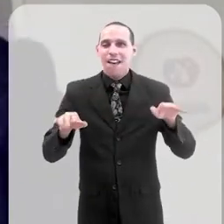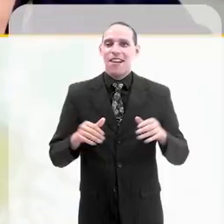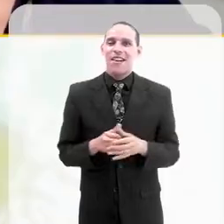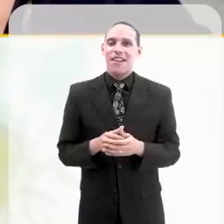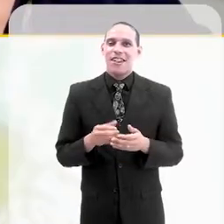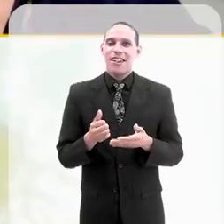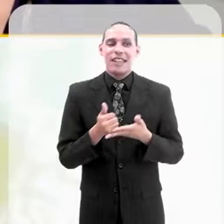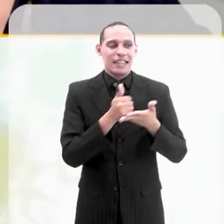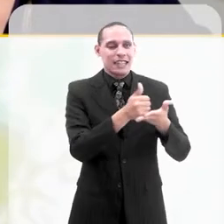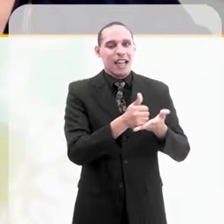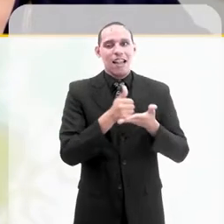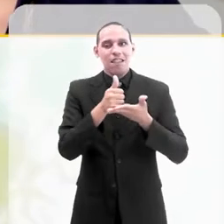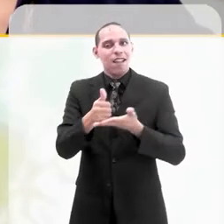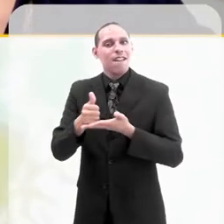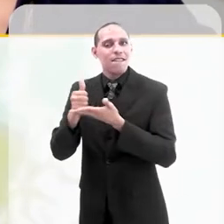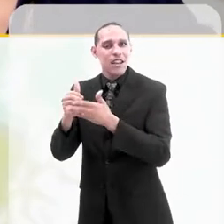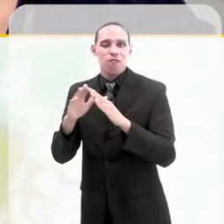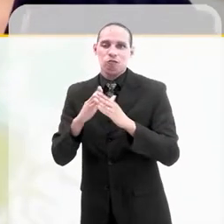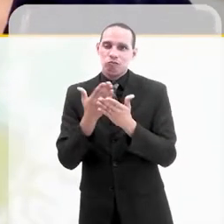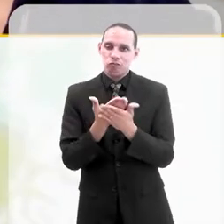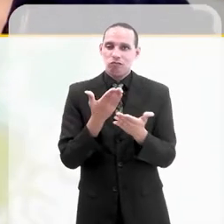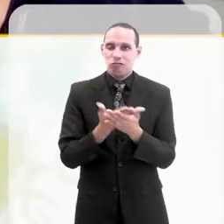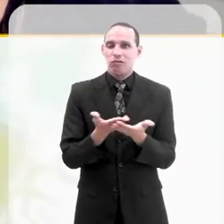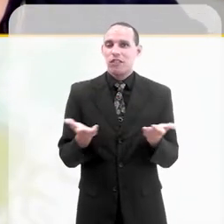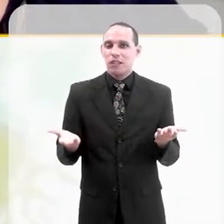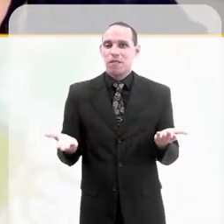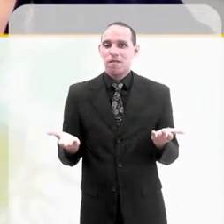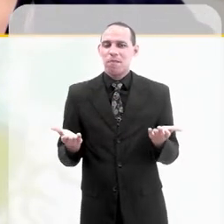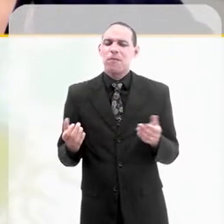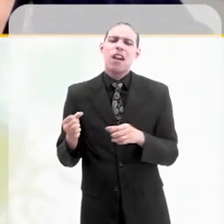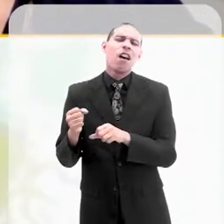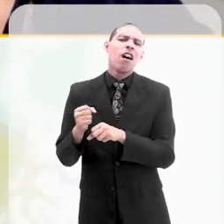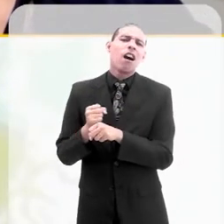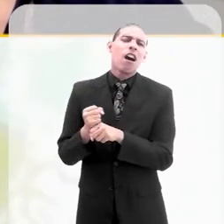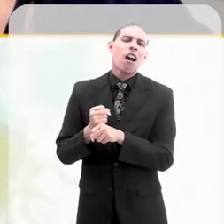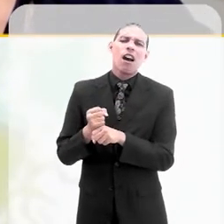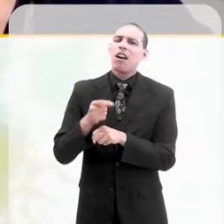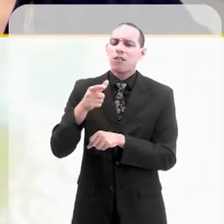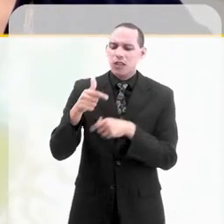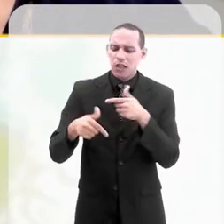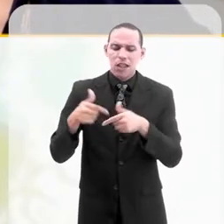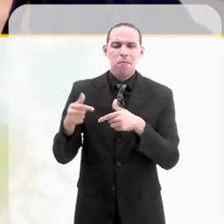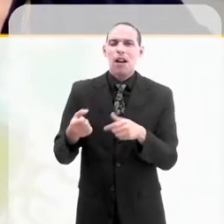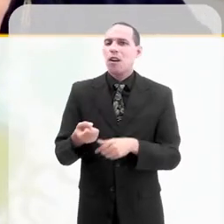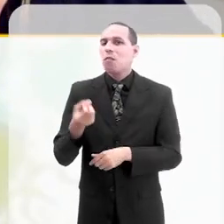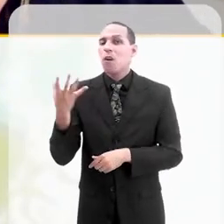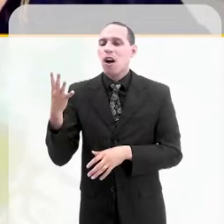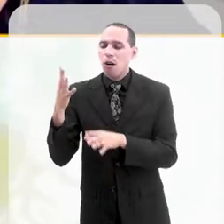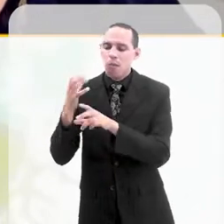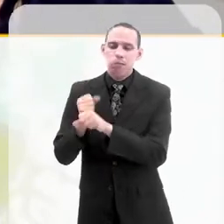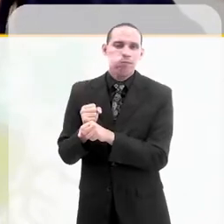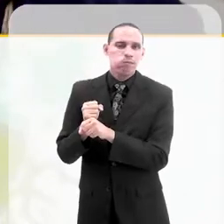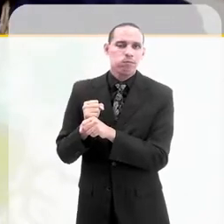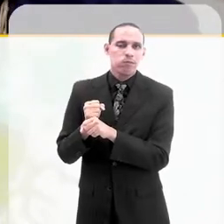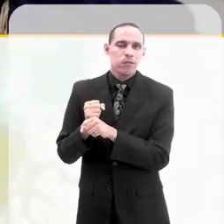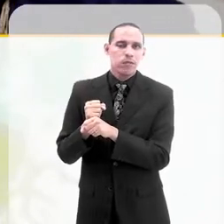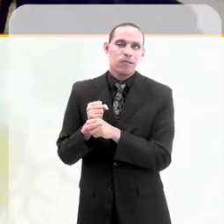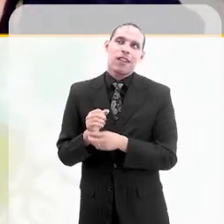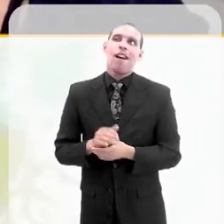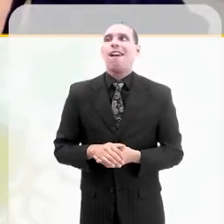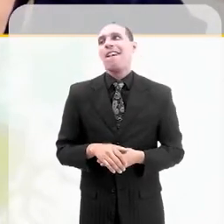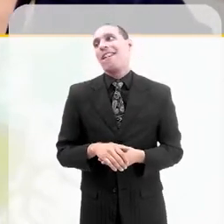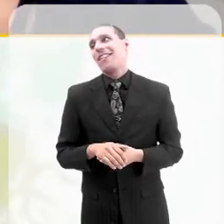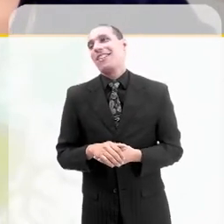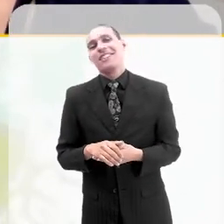até as escolas, né? As escolas, Há as quantos famílias. anos você trabalha com isso, Kátia? Ai,